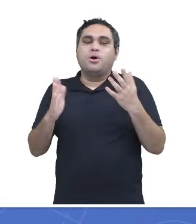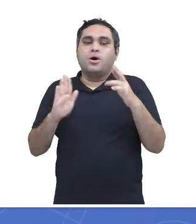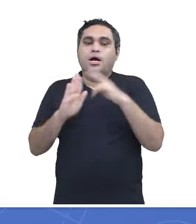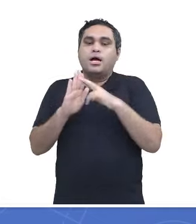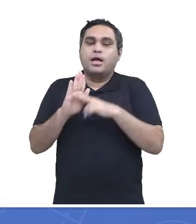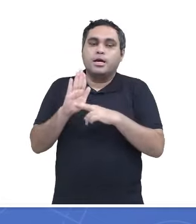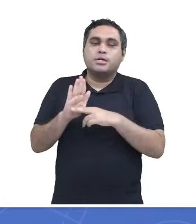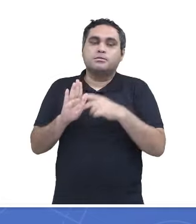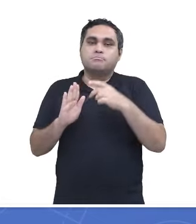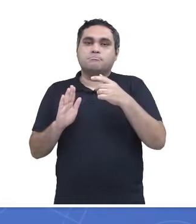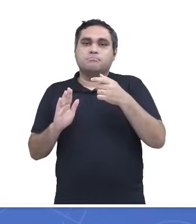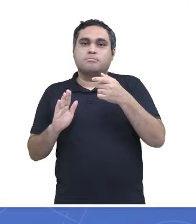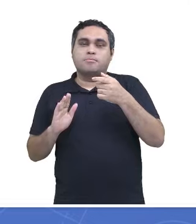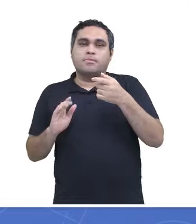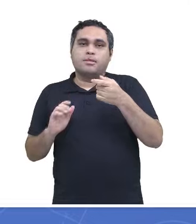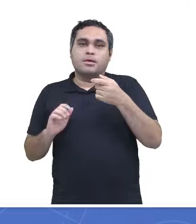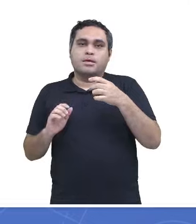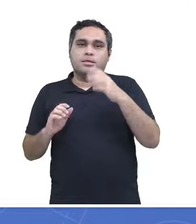E